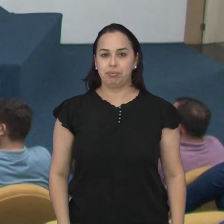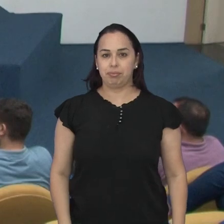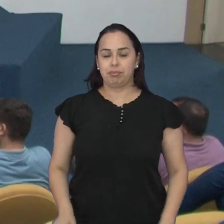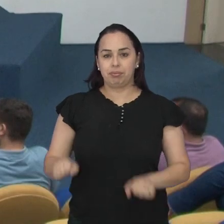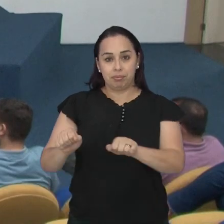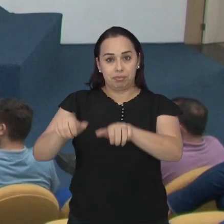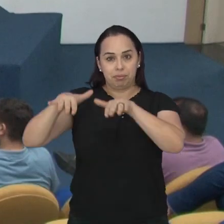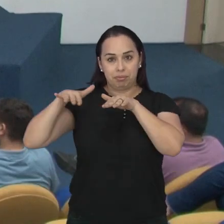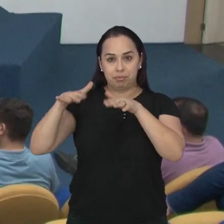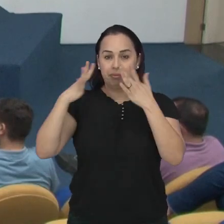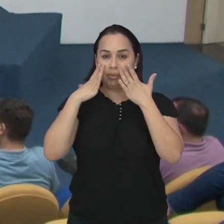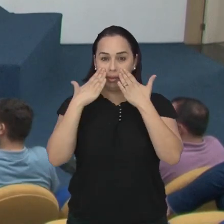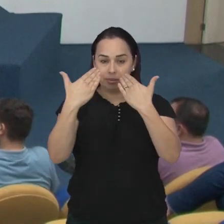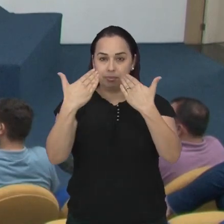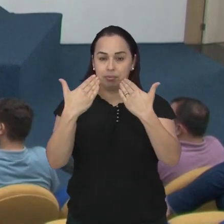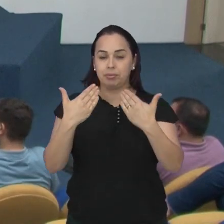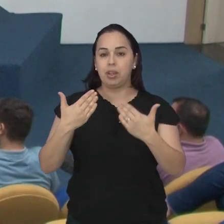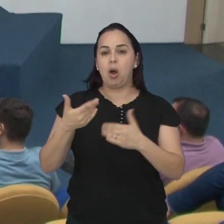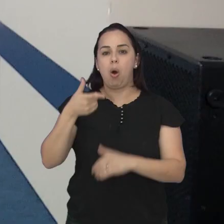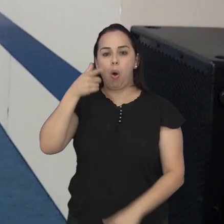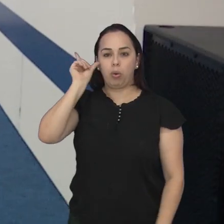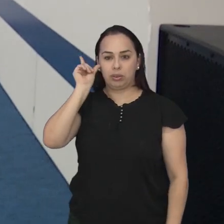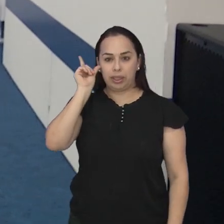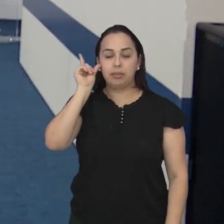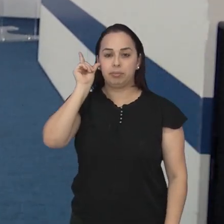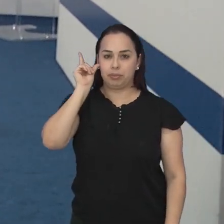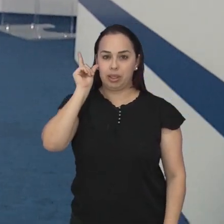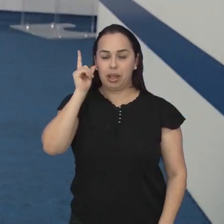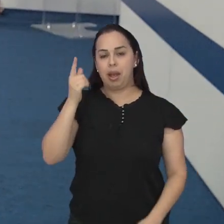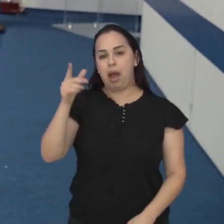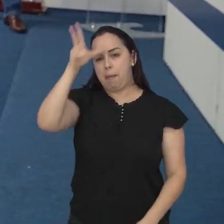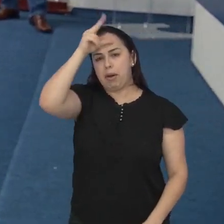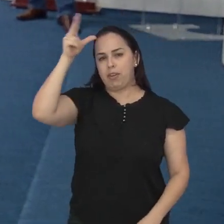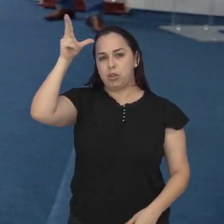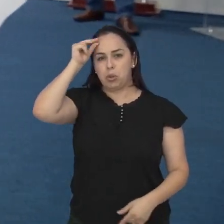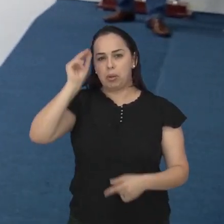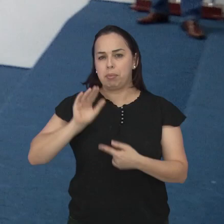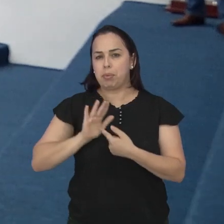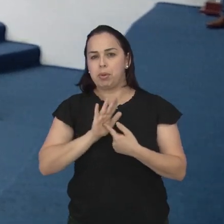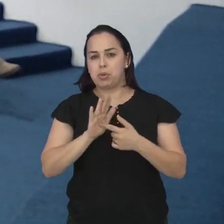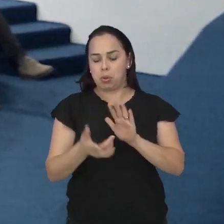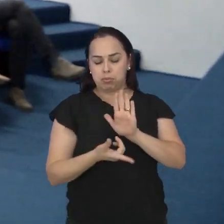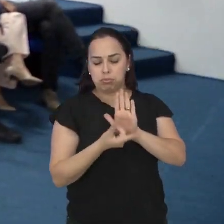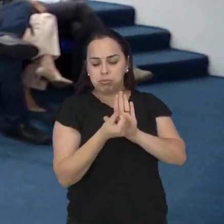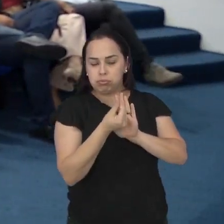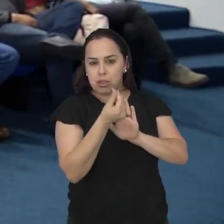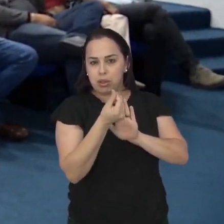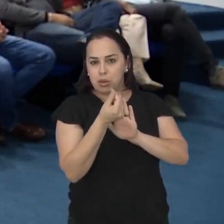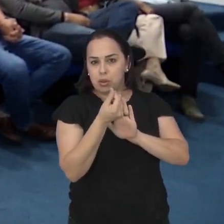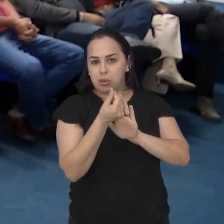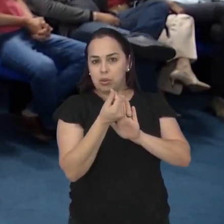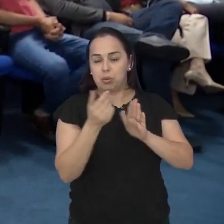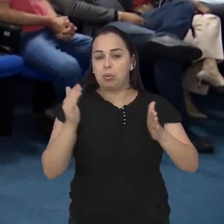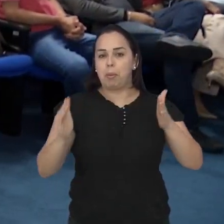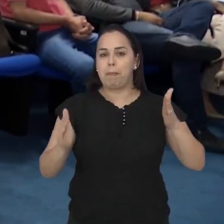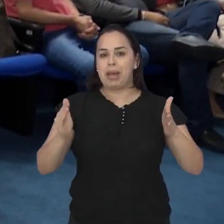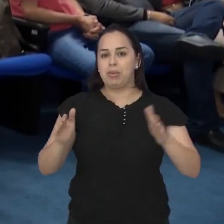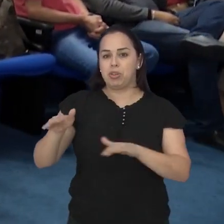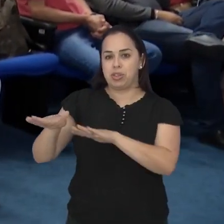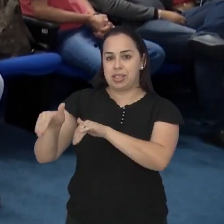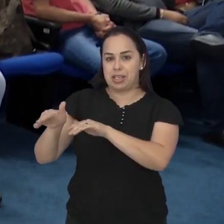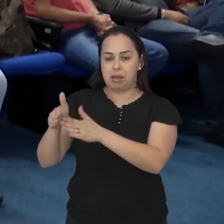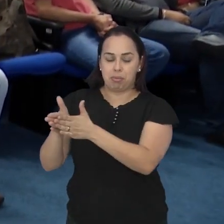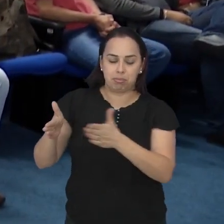Em audiência pública realizada na Câmara, a Prefeitura apresentou o balanço das metas fiscais referente ao terceiro